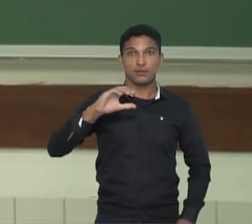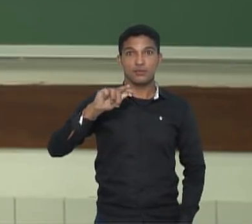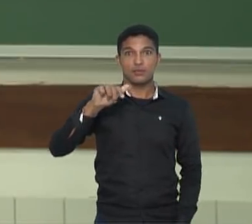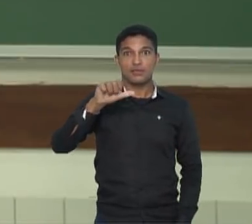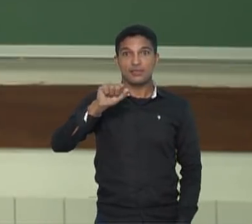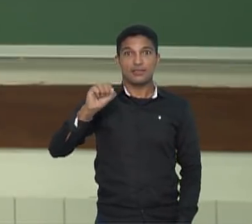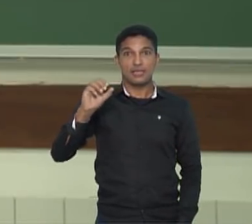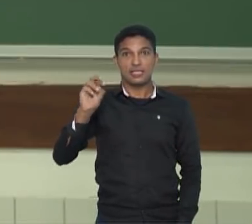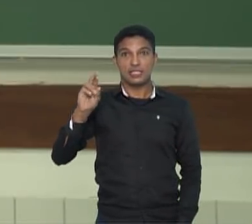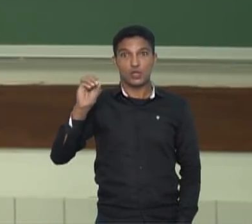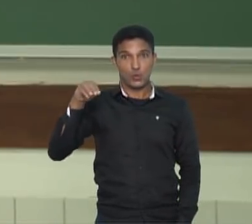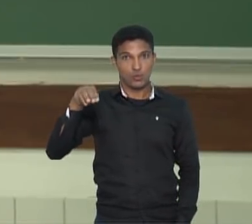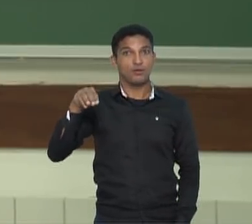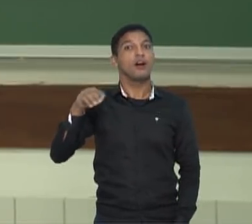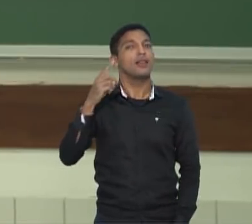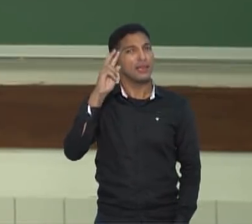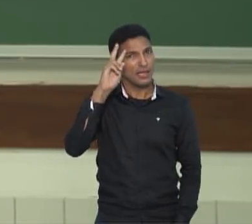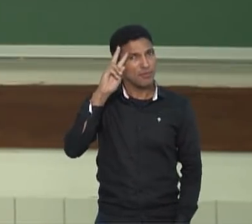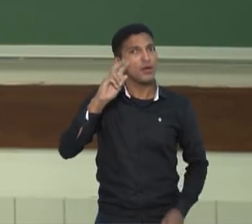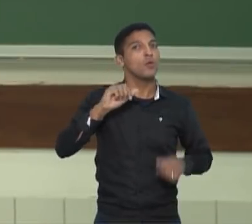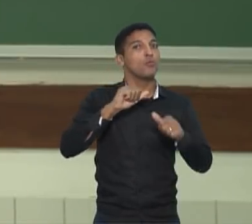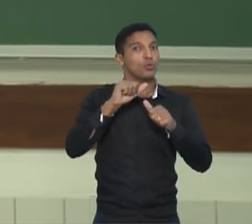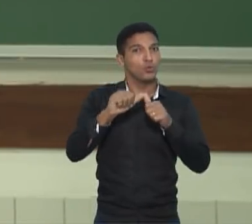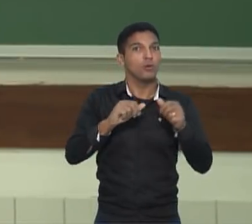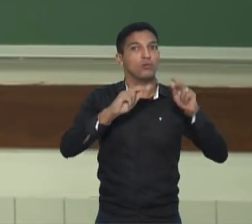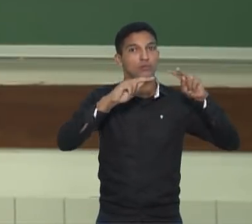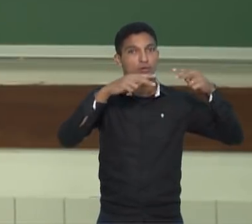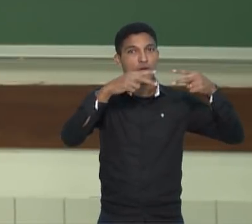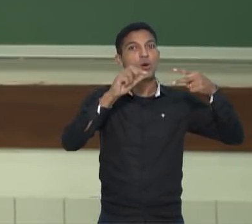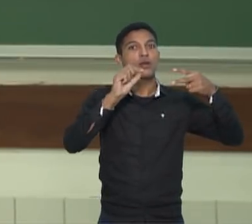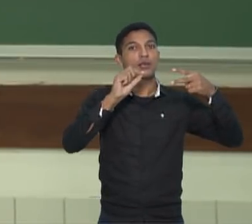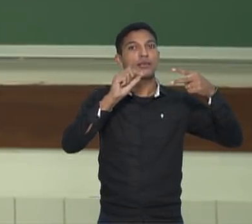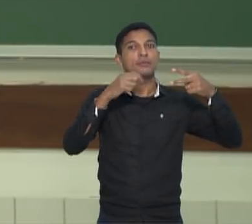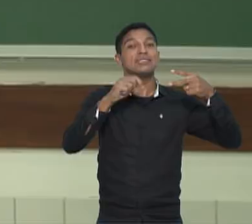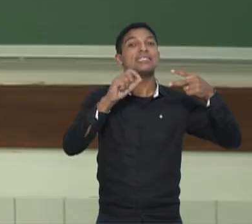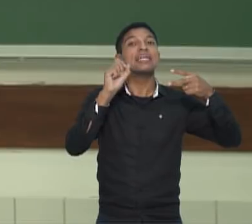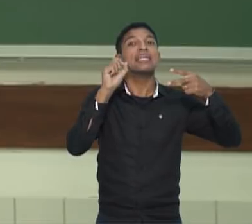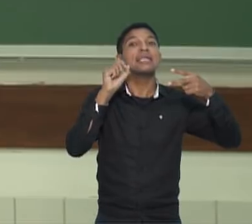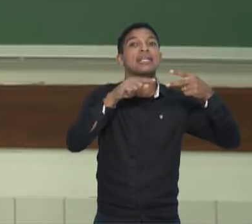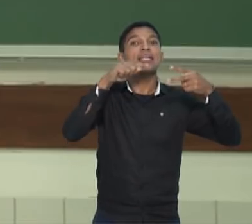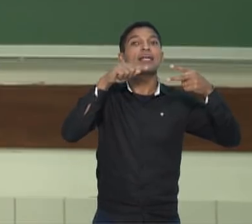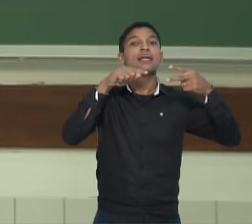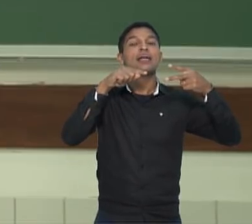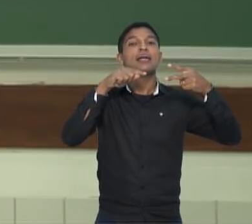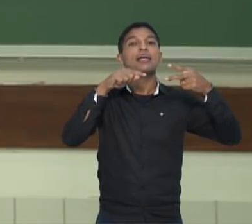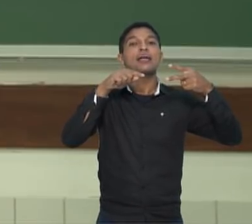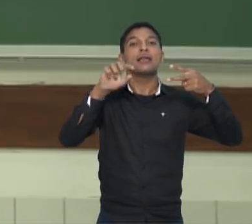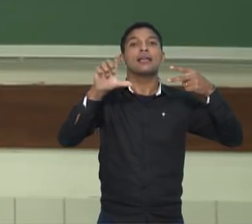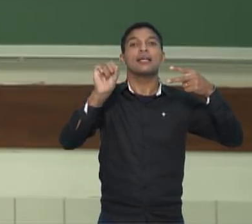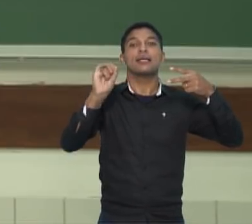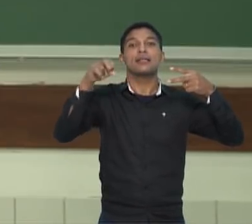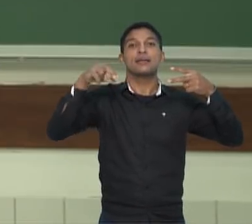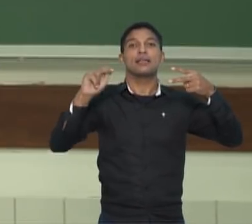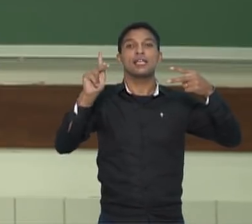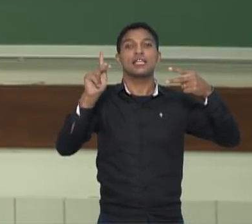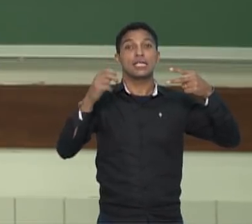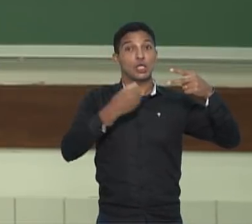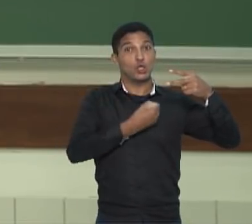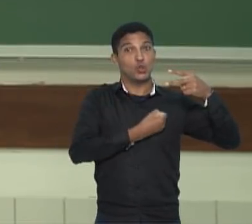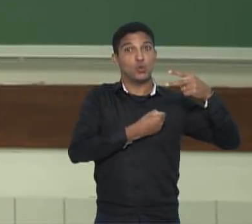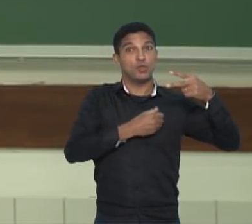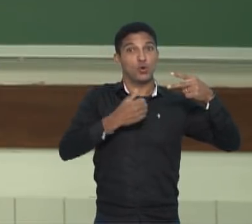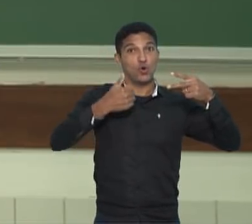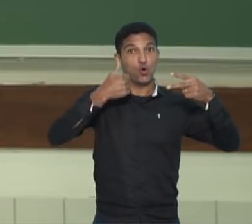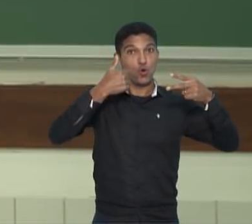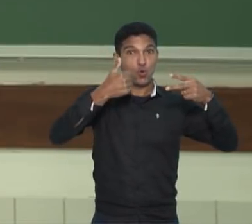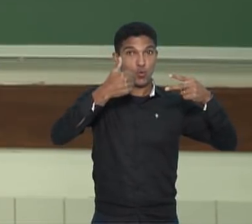E como que você vai registrar esta frequência? Você precisa somente clicar no link número 1. Fazer a